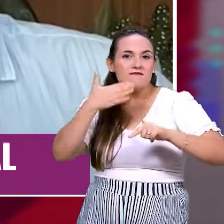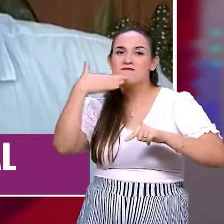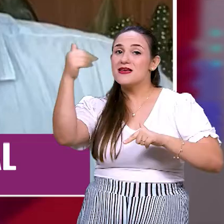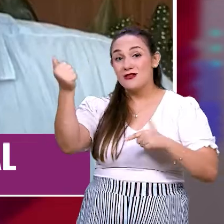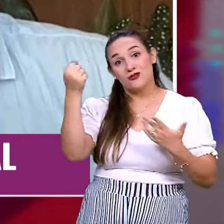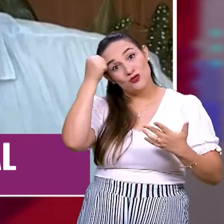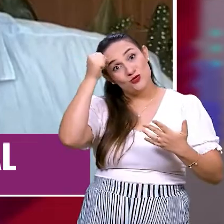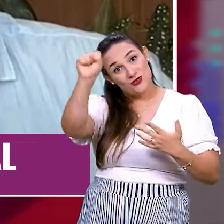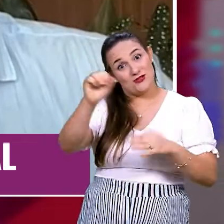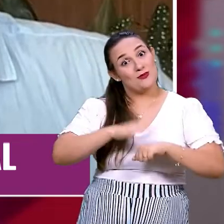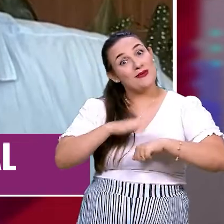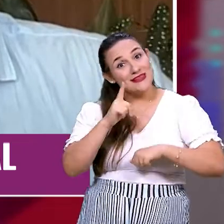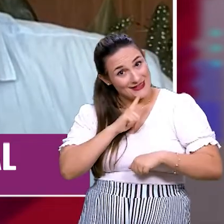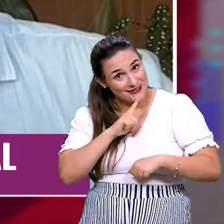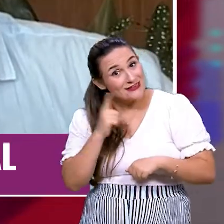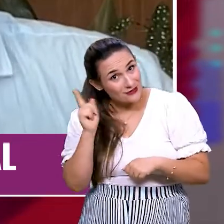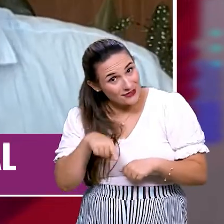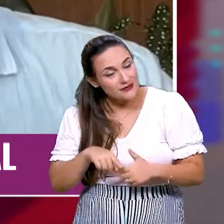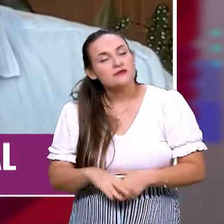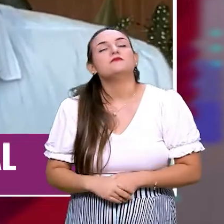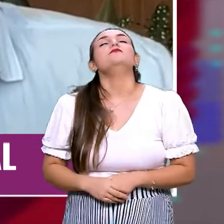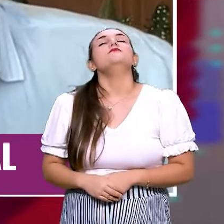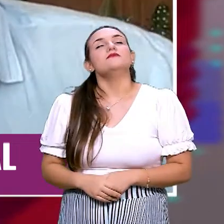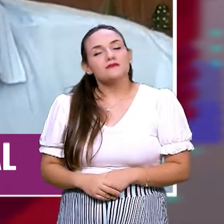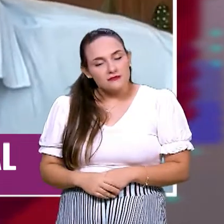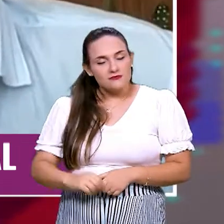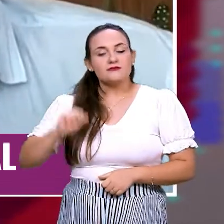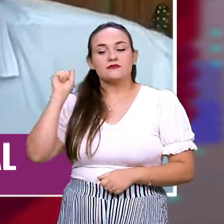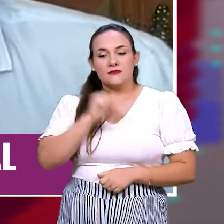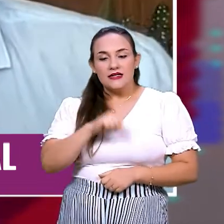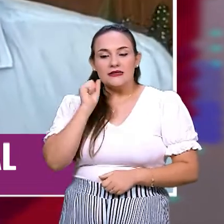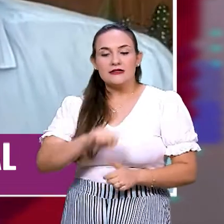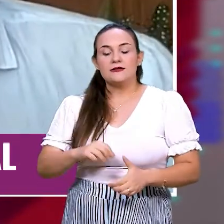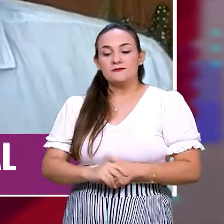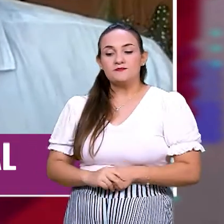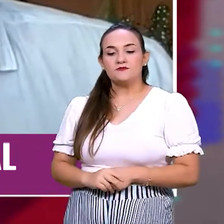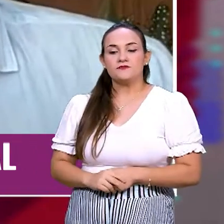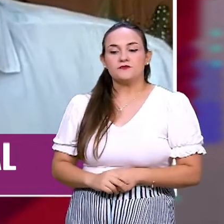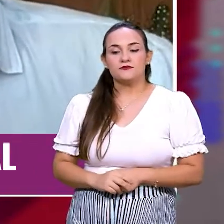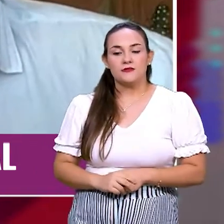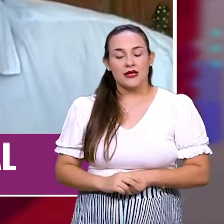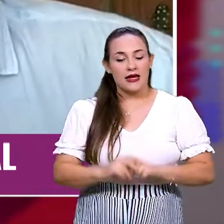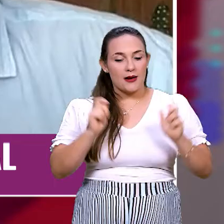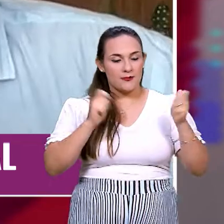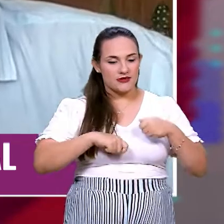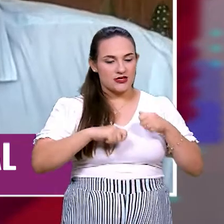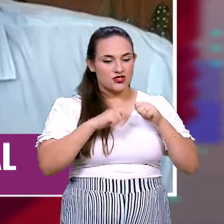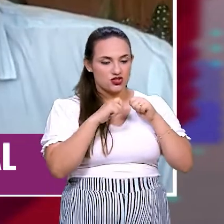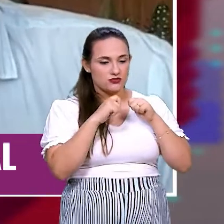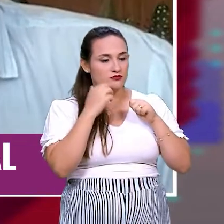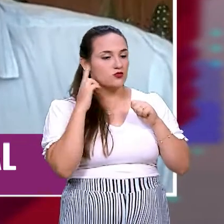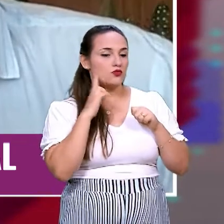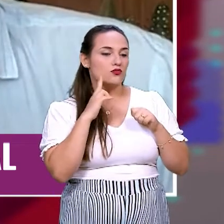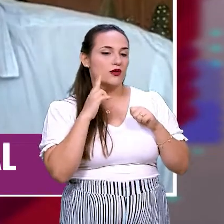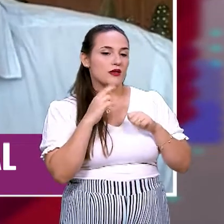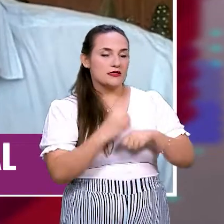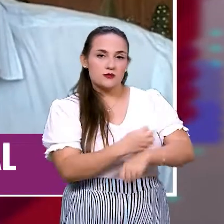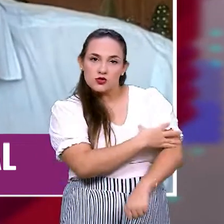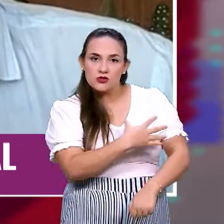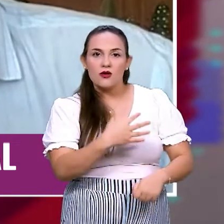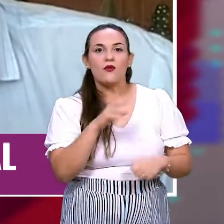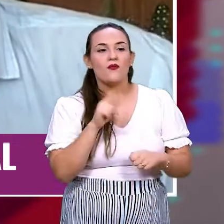eu acredito que bem-sucedida. Sim, sim. As capacidades não cognitivas ajudam a gente a